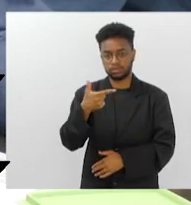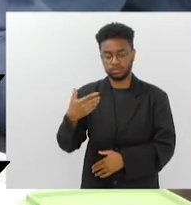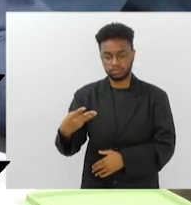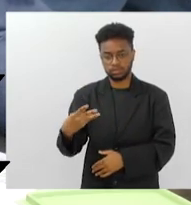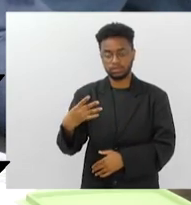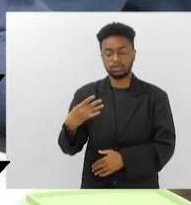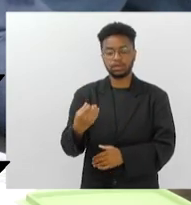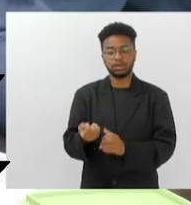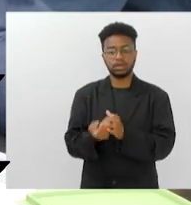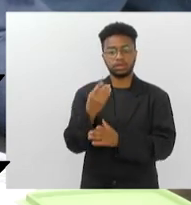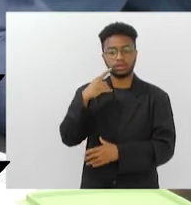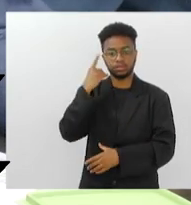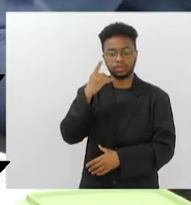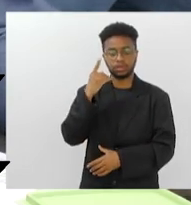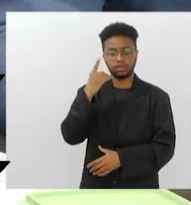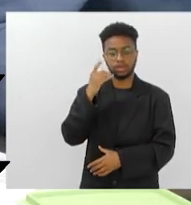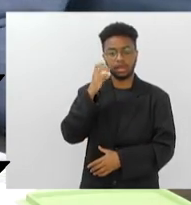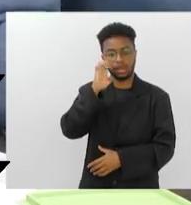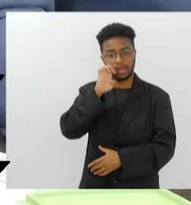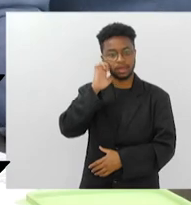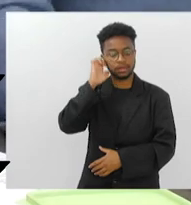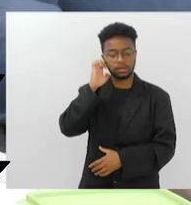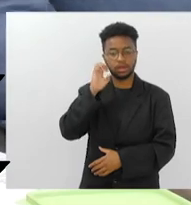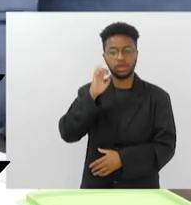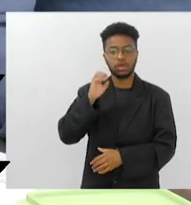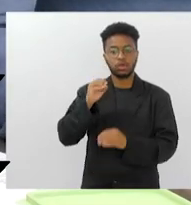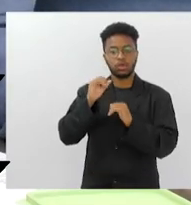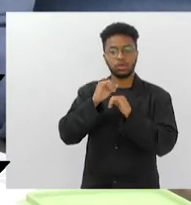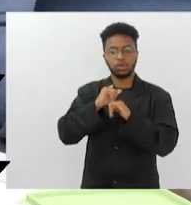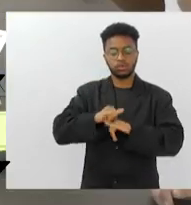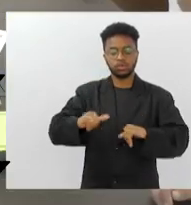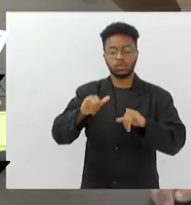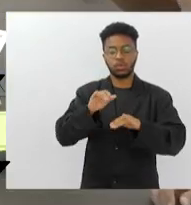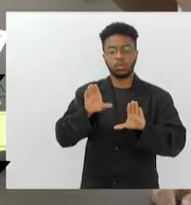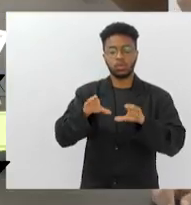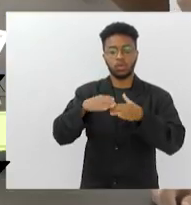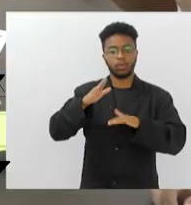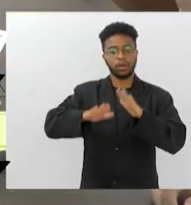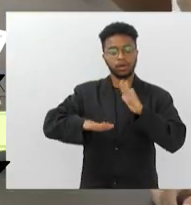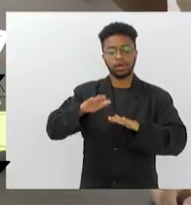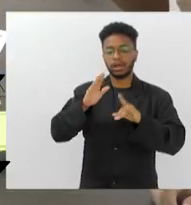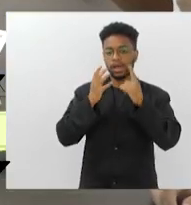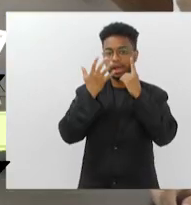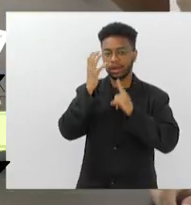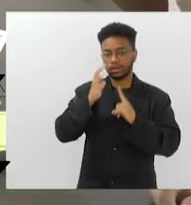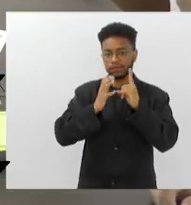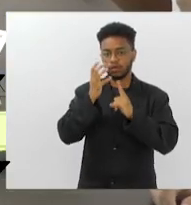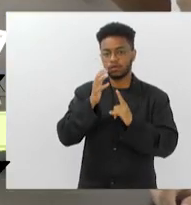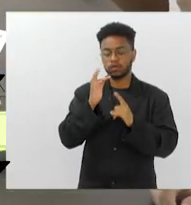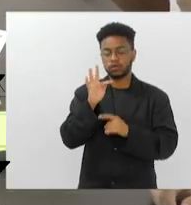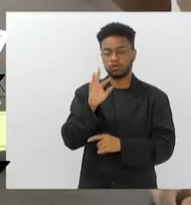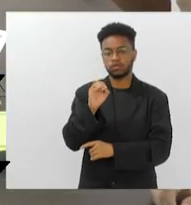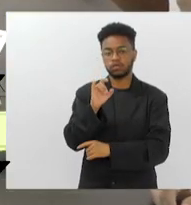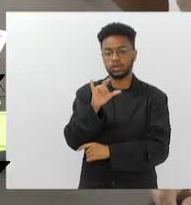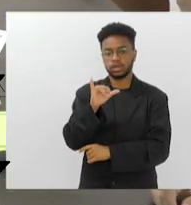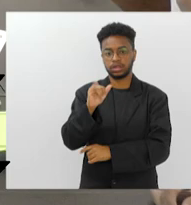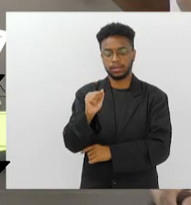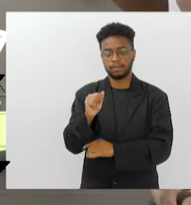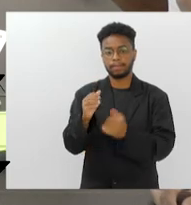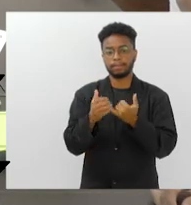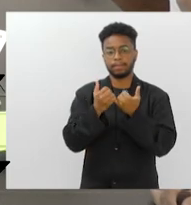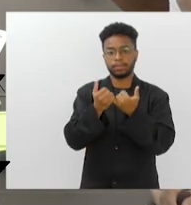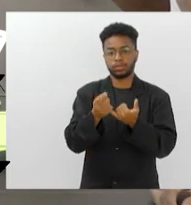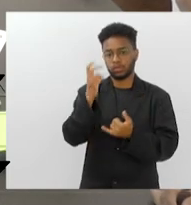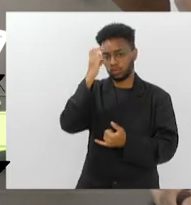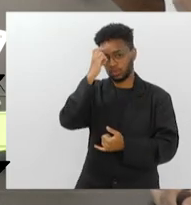takimoto que declara o bloco carnavalesco sociedade carnavalesco embaixadores da folia da folia patrimônio cultural de natureza material